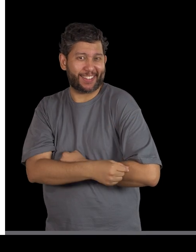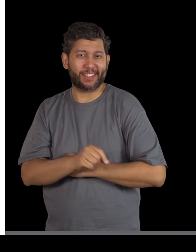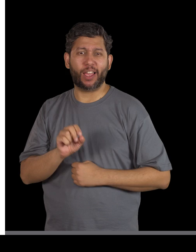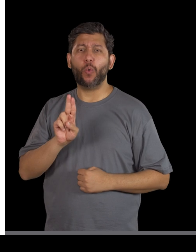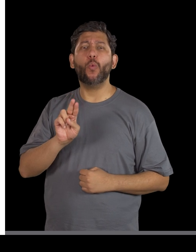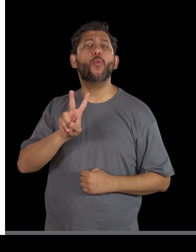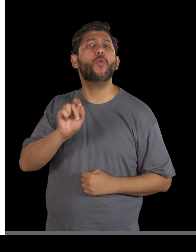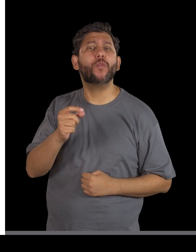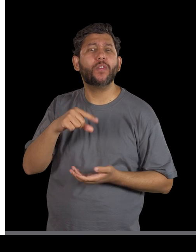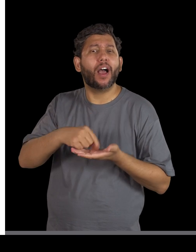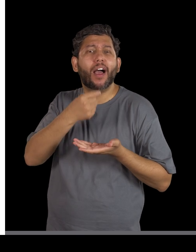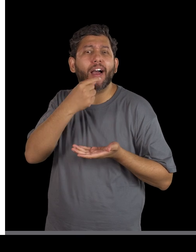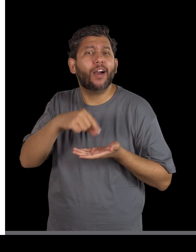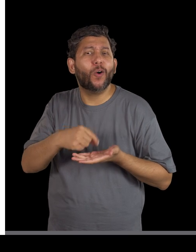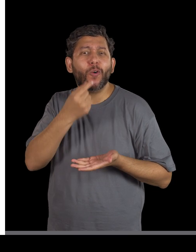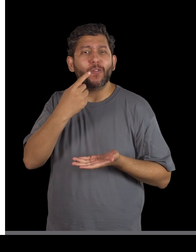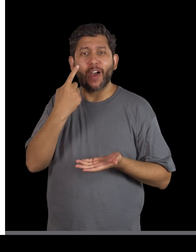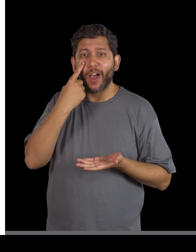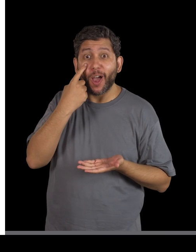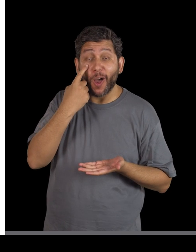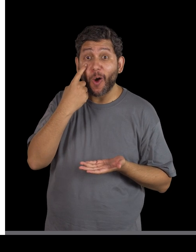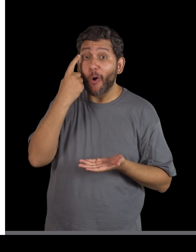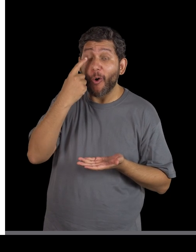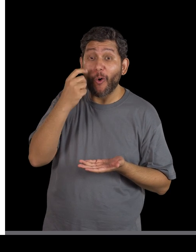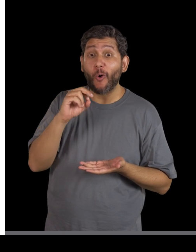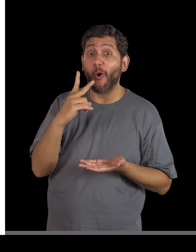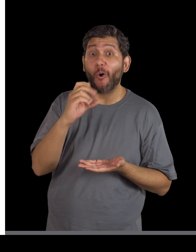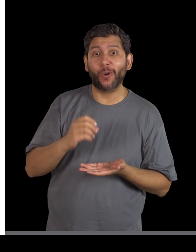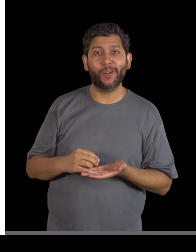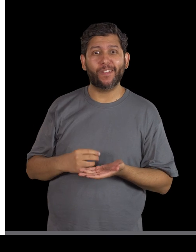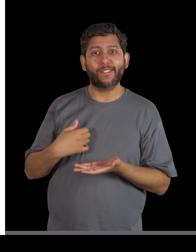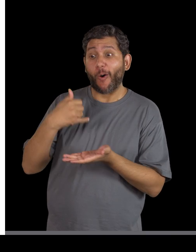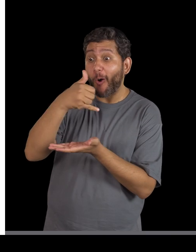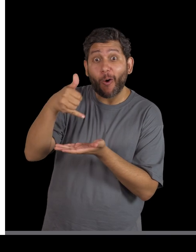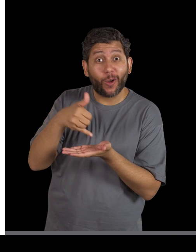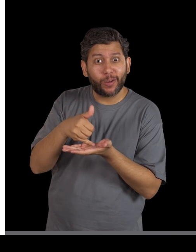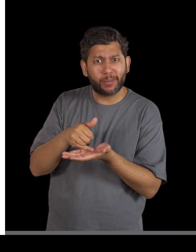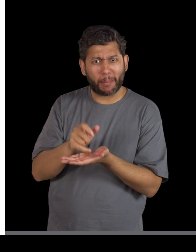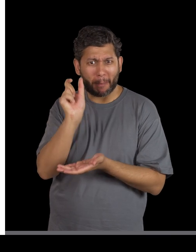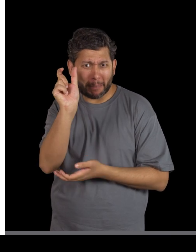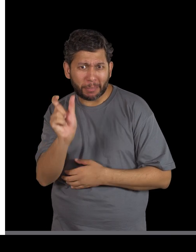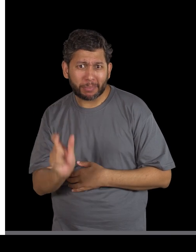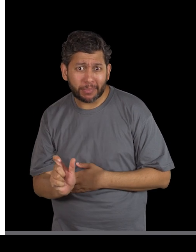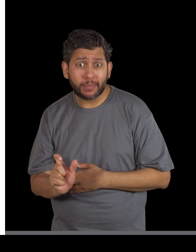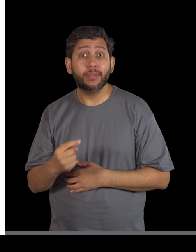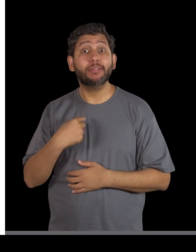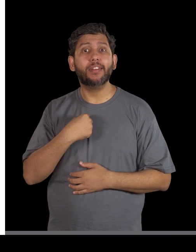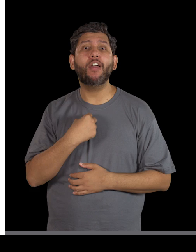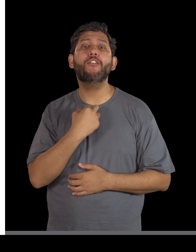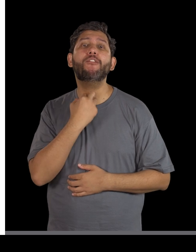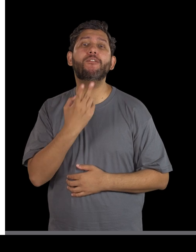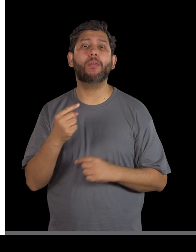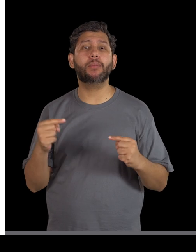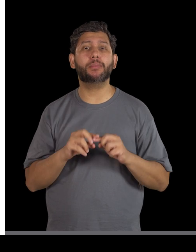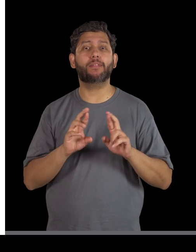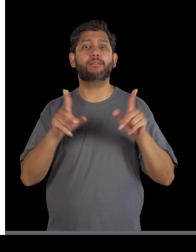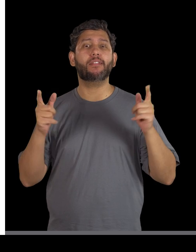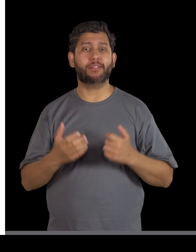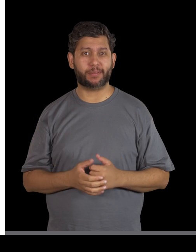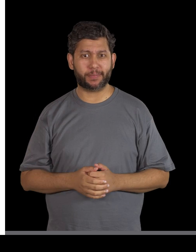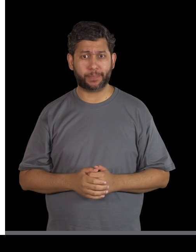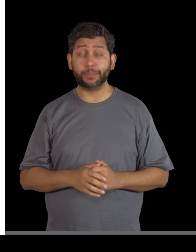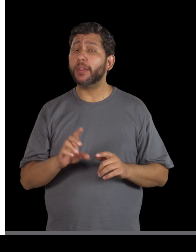o O de olho e o O de óleo. Então, são 7 fonemas e lembrando que esse gráfico ele é disposto dessa